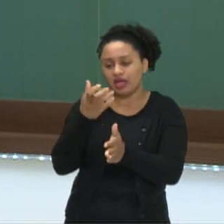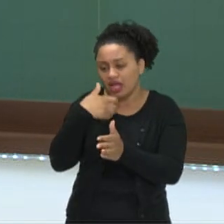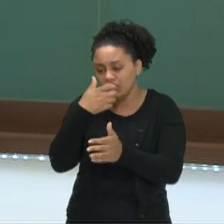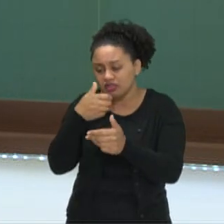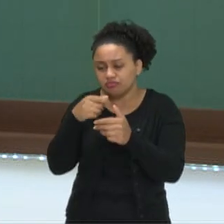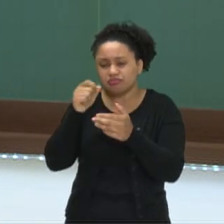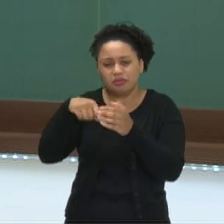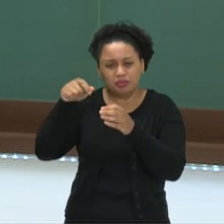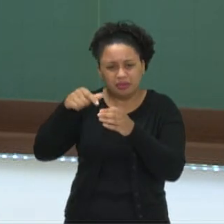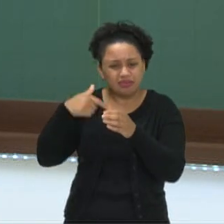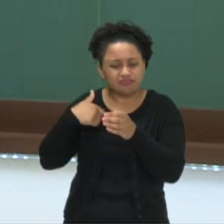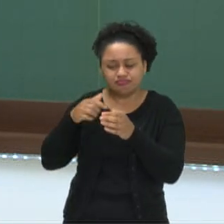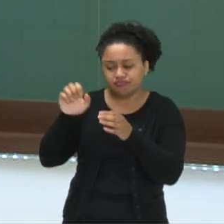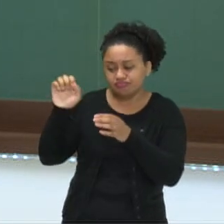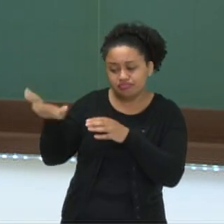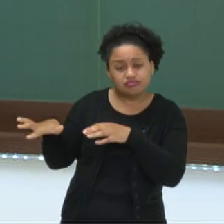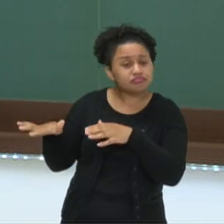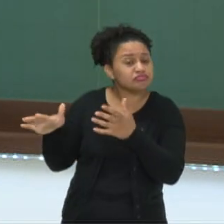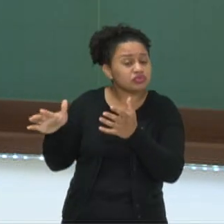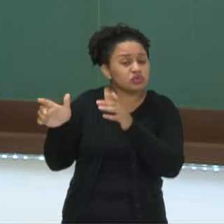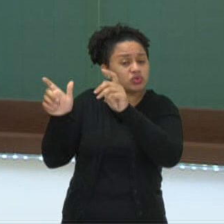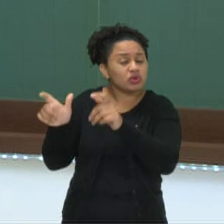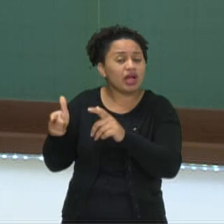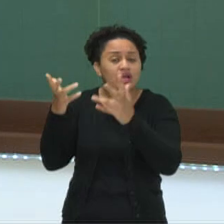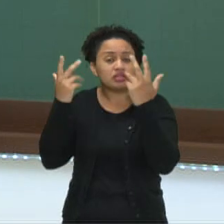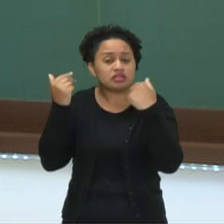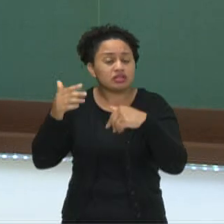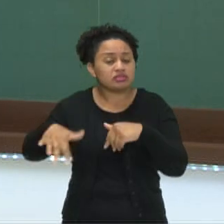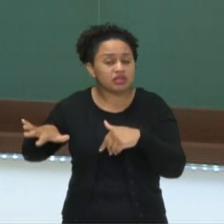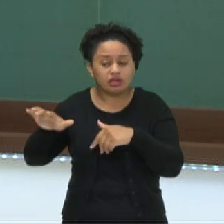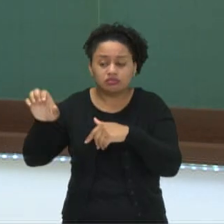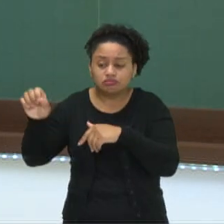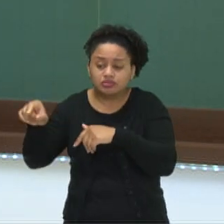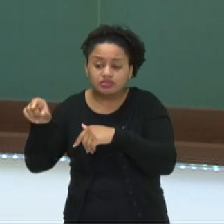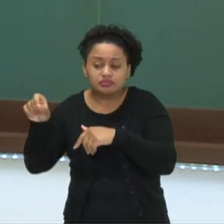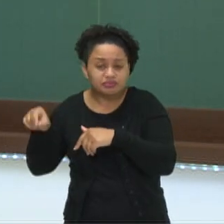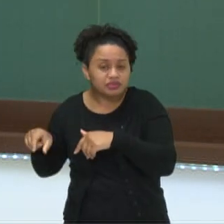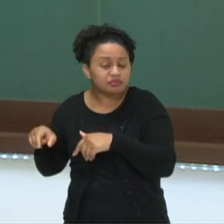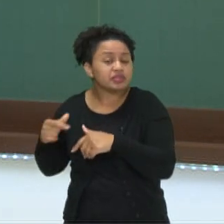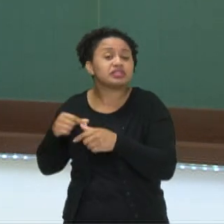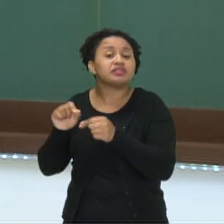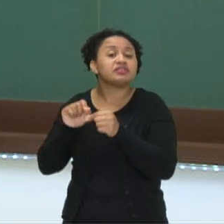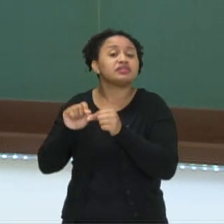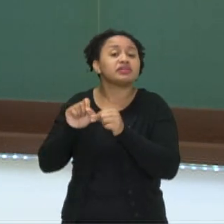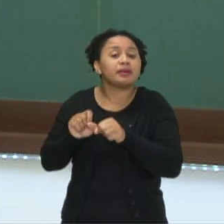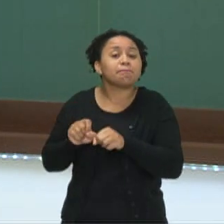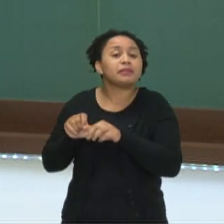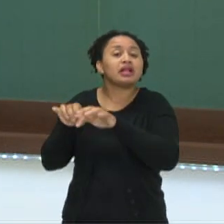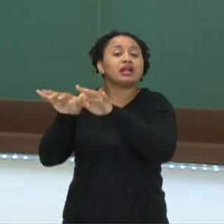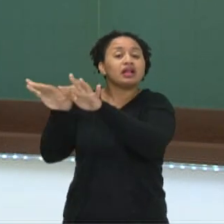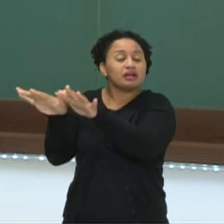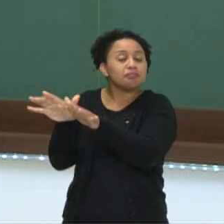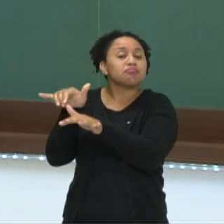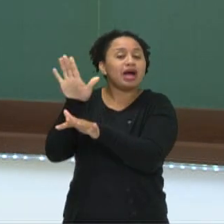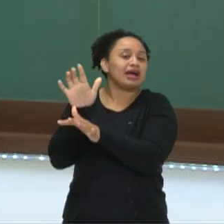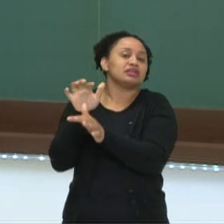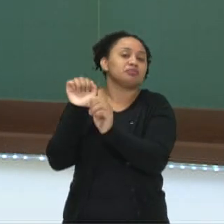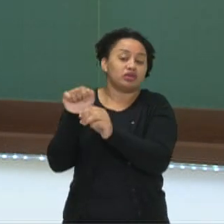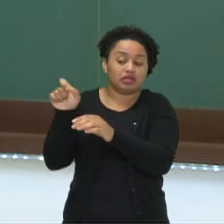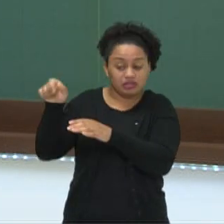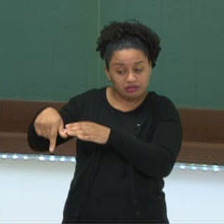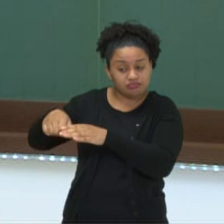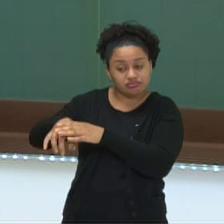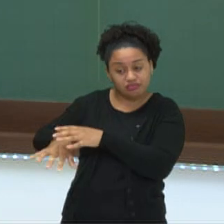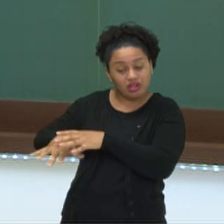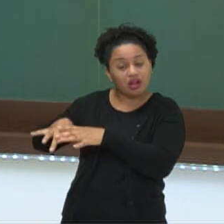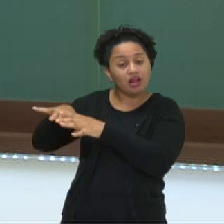daquelas sementes ali no ambiente natural, ok? O que você vai estar fazendo? Vai estar dispersando. Então, veja bem, o